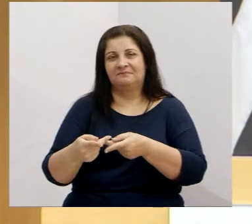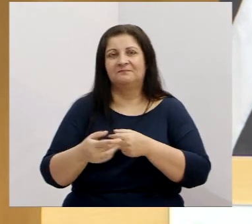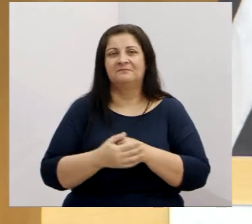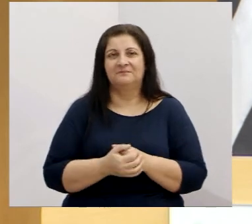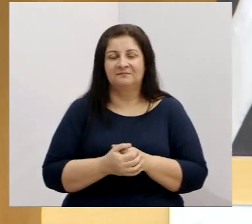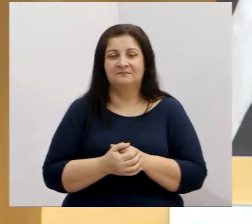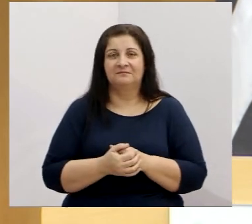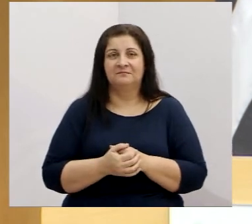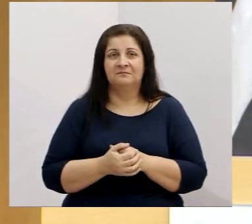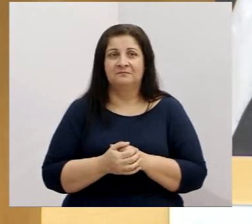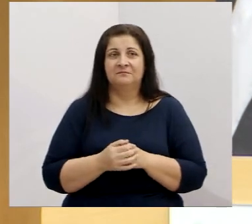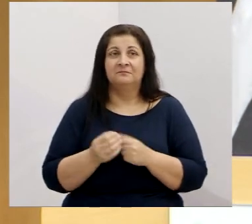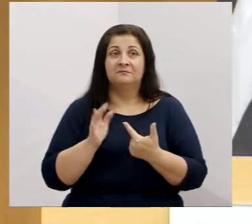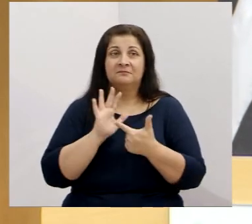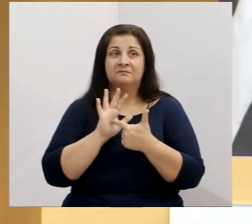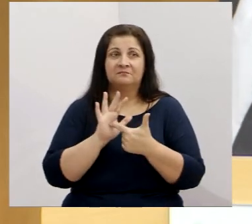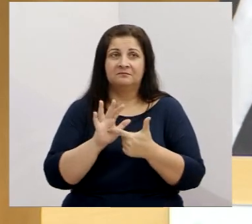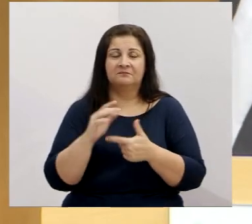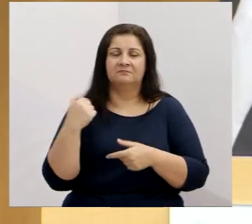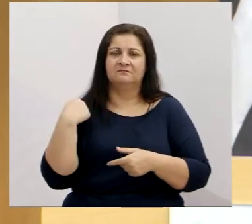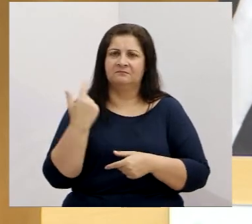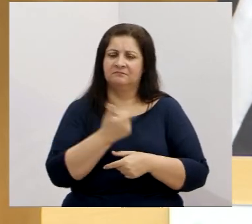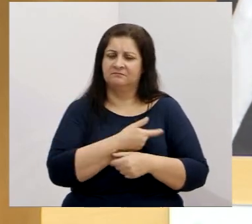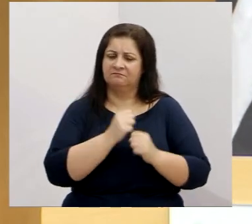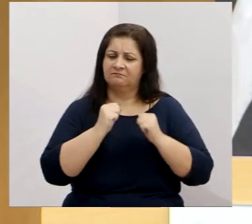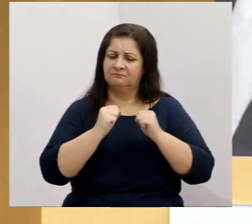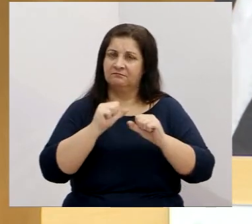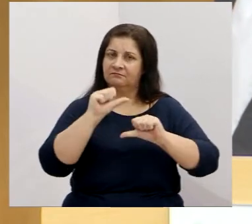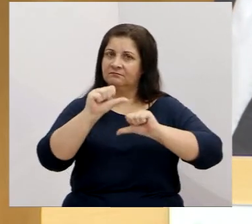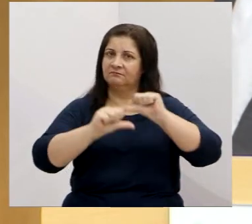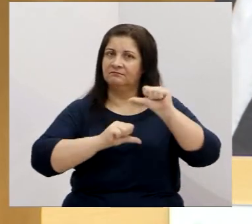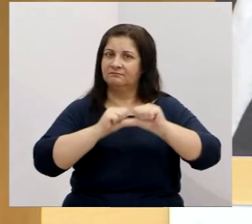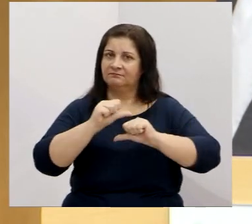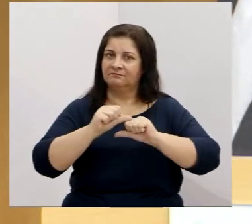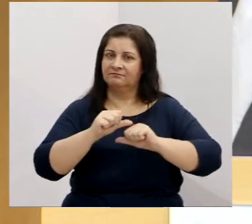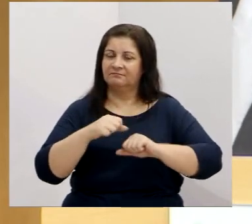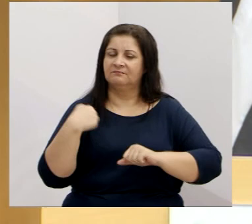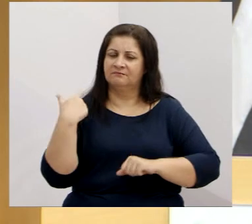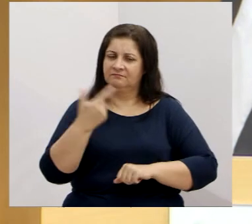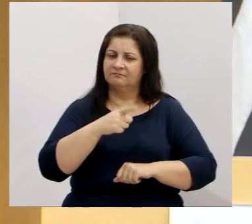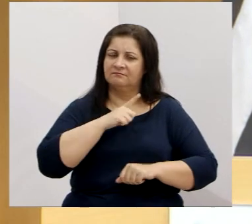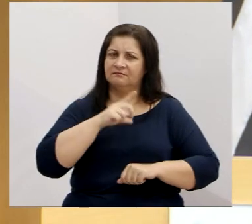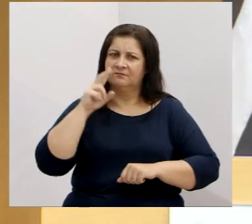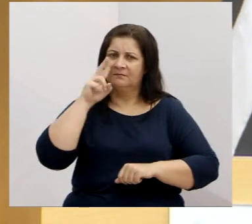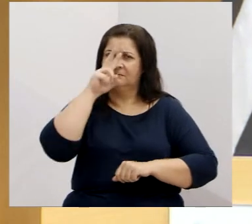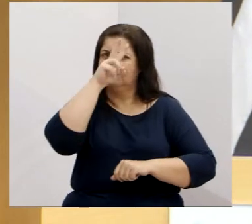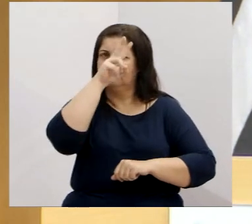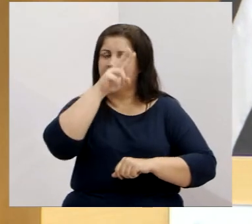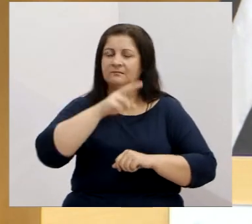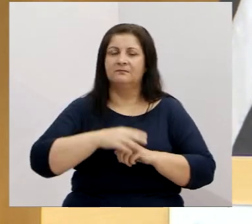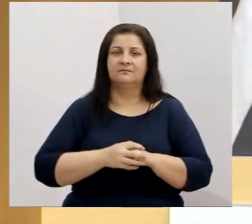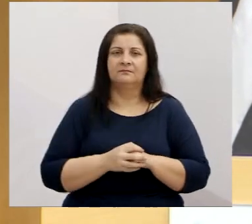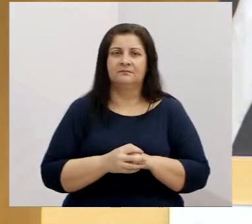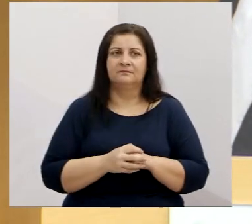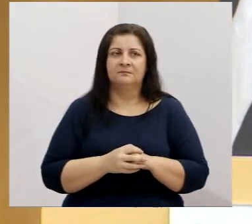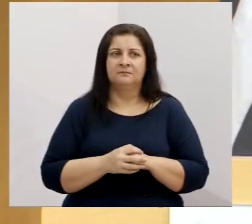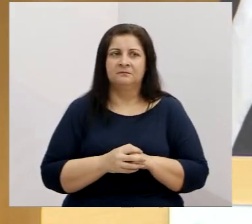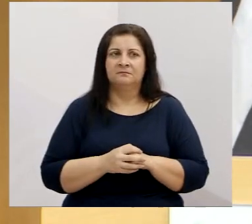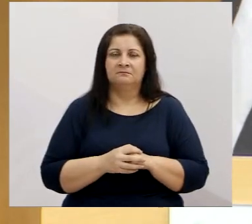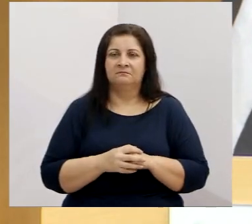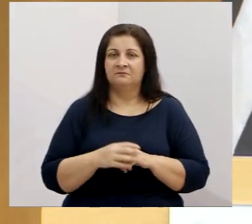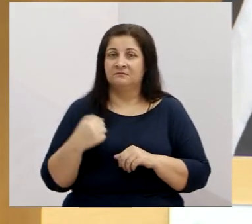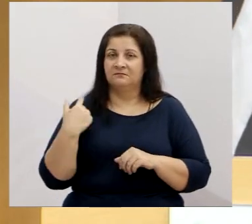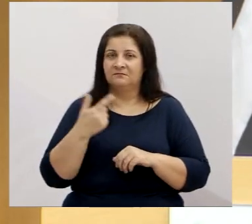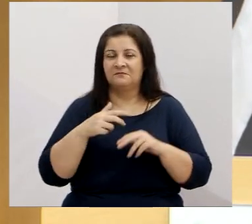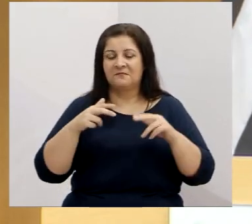poder mostrar que a gente pode mudar né que nós temos força para isso nós com toda força a